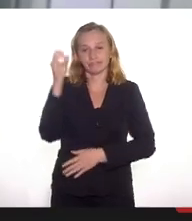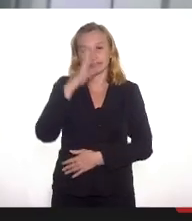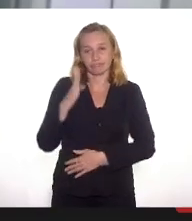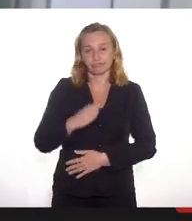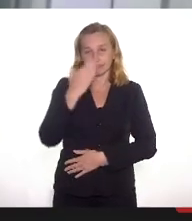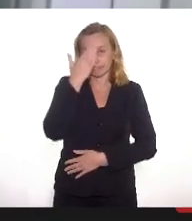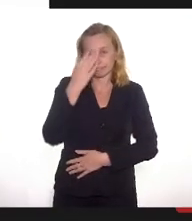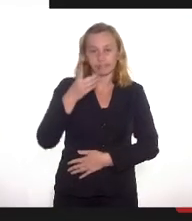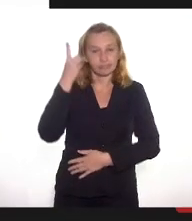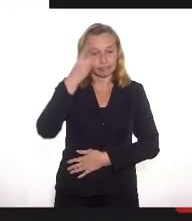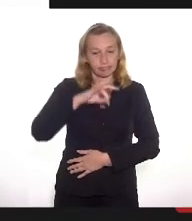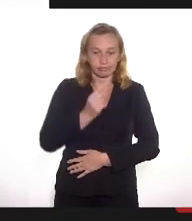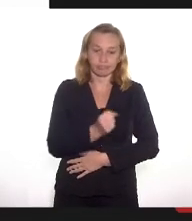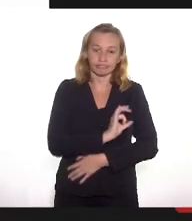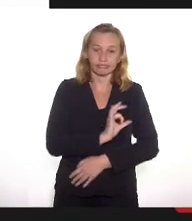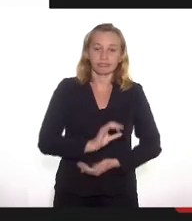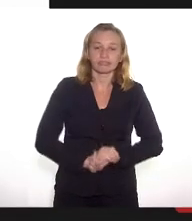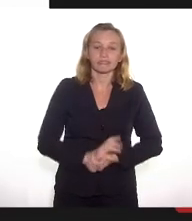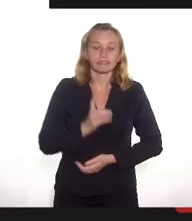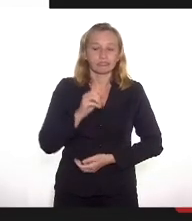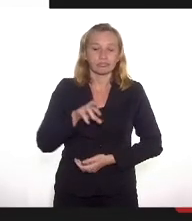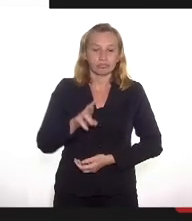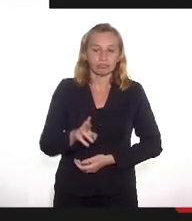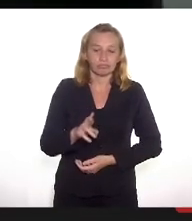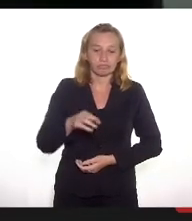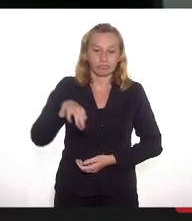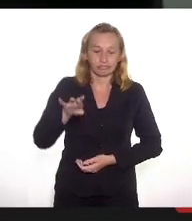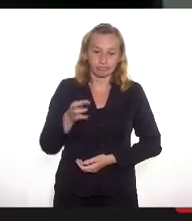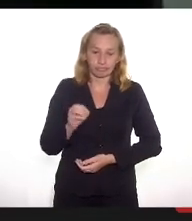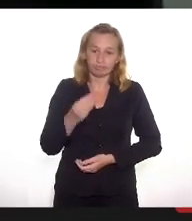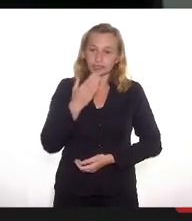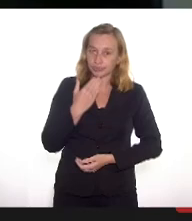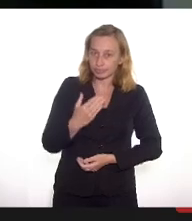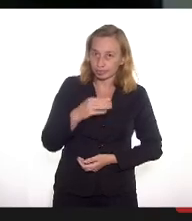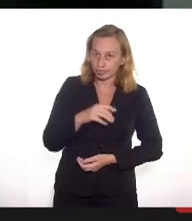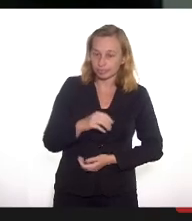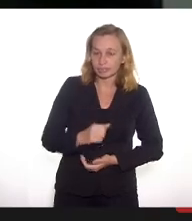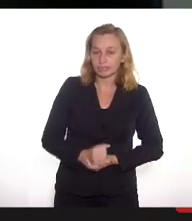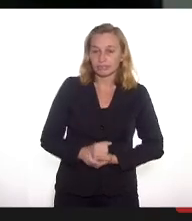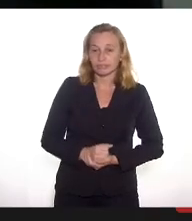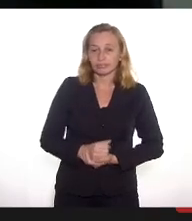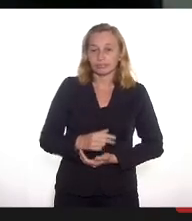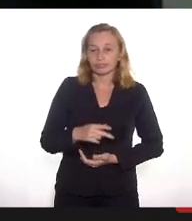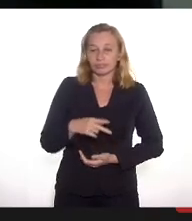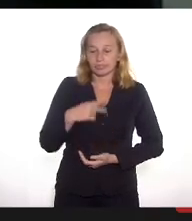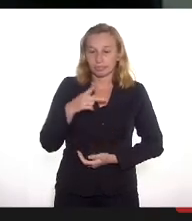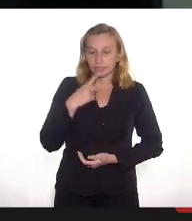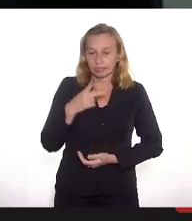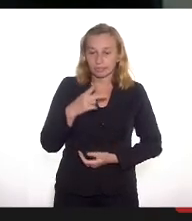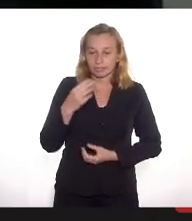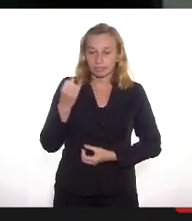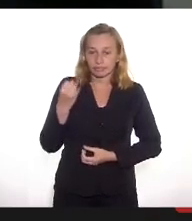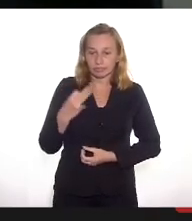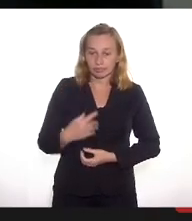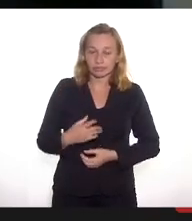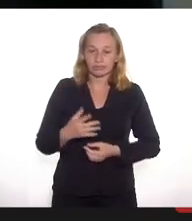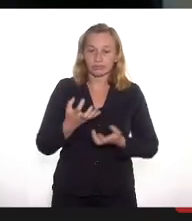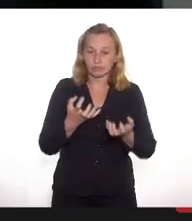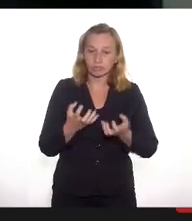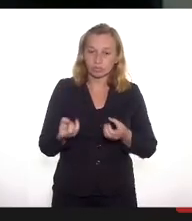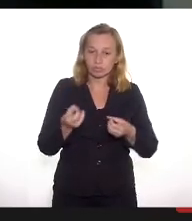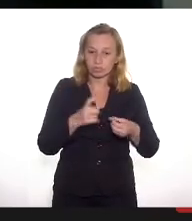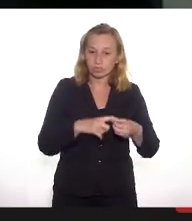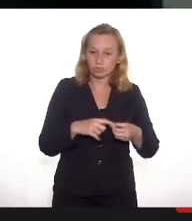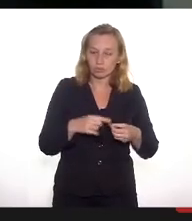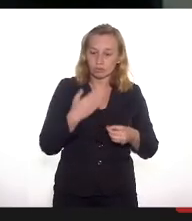no Brasil Obrigado Paraná o seu estômago eu ia pedir ao seu uma certa objetividade nos esclarecimentos Mas eu